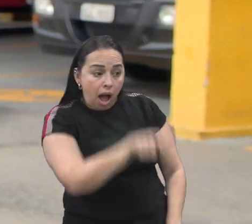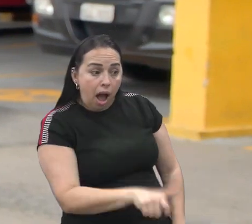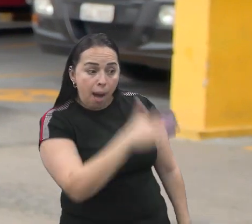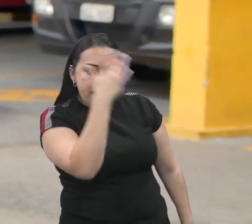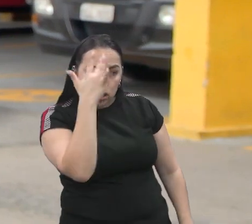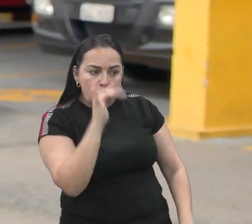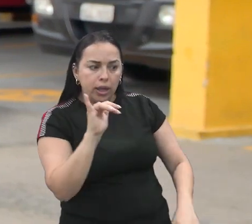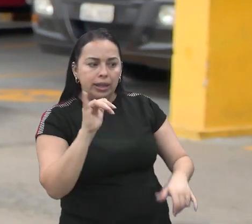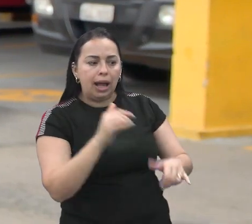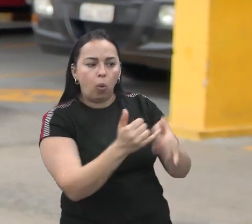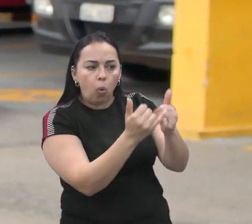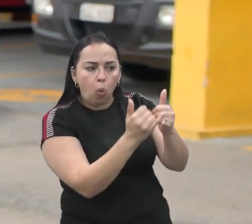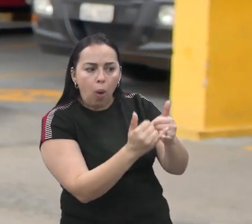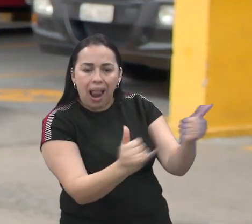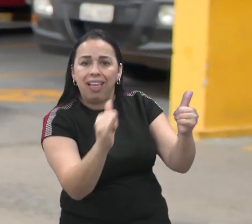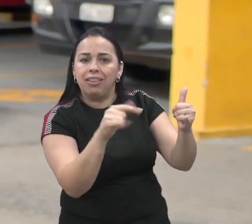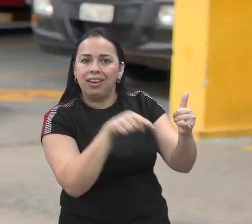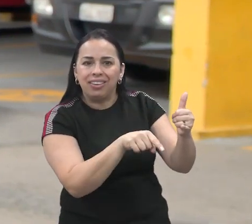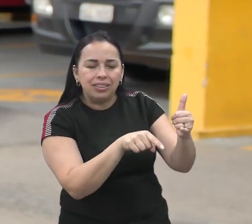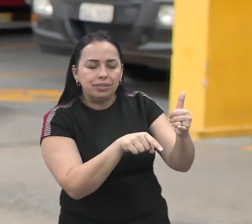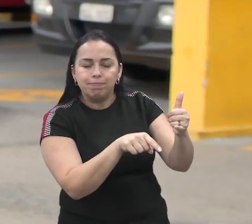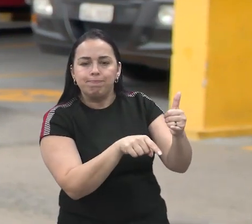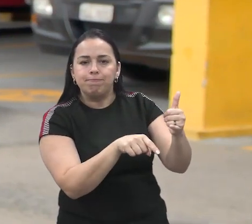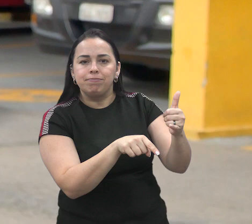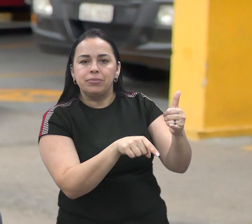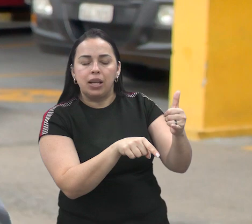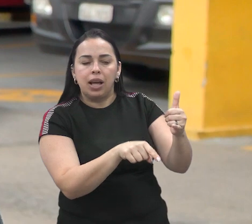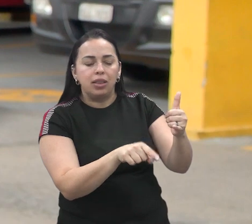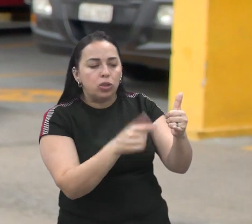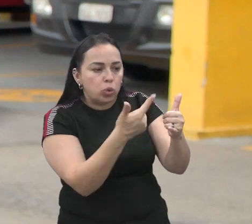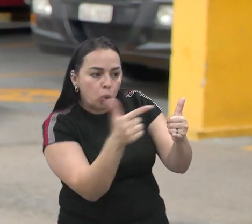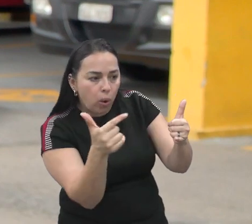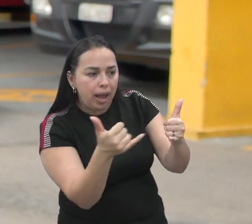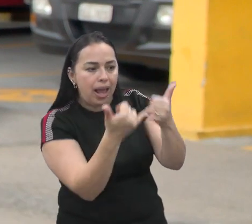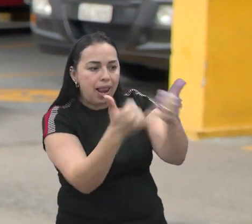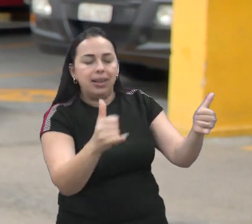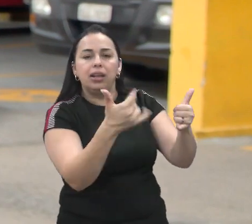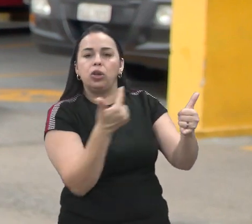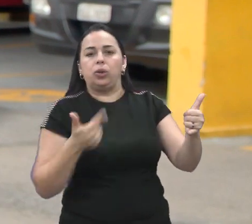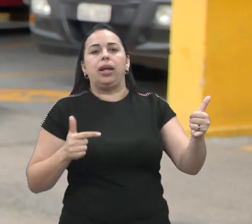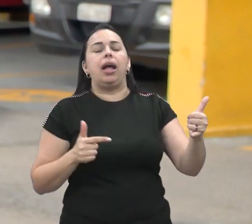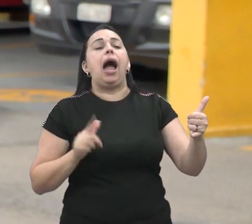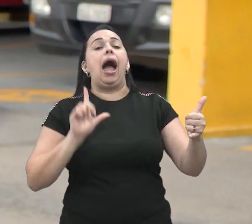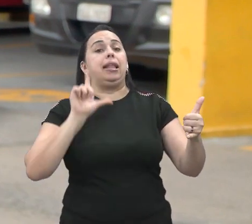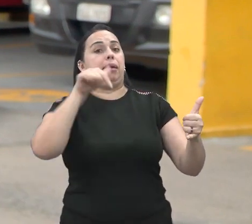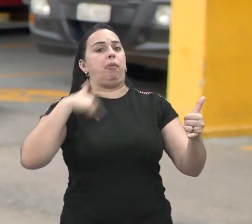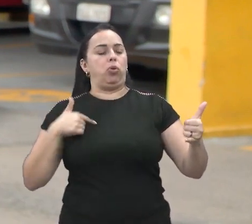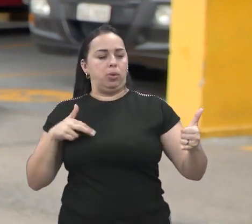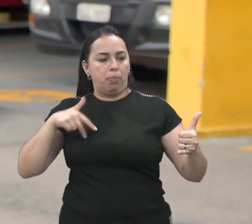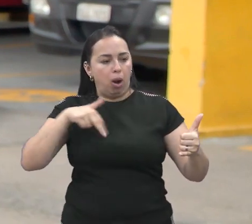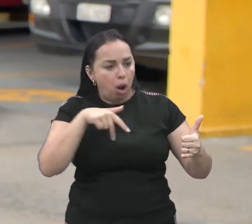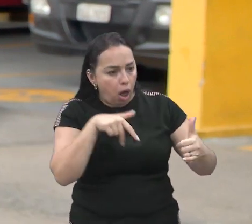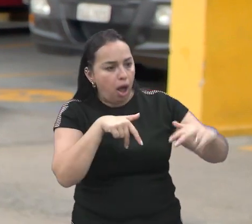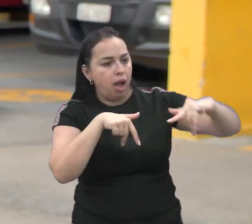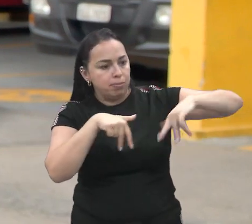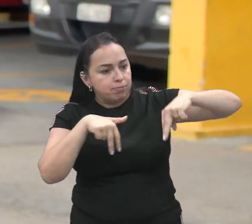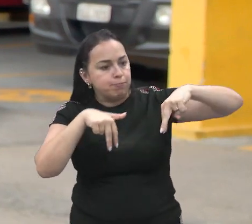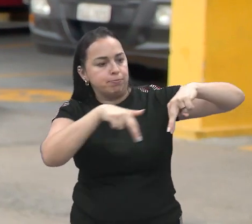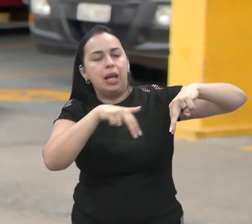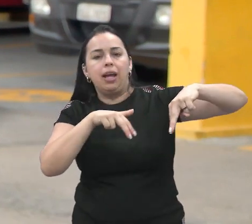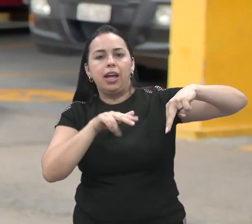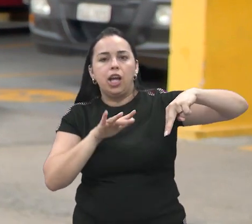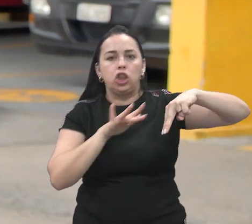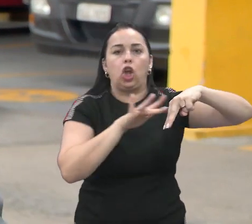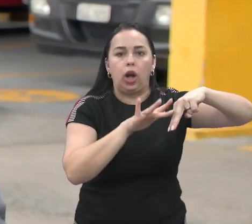que a pessoa que está recebendo a descarga ali, que ela não está mais recebendo essa descarga, para aí sim você se aproximar. O que eu quero